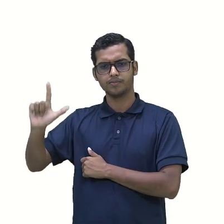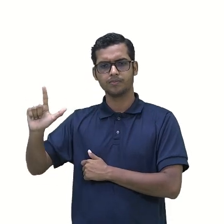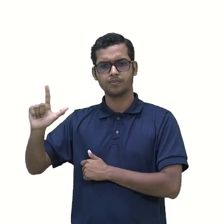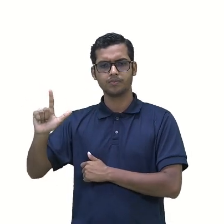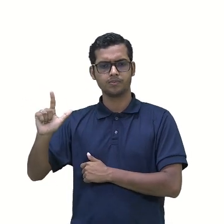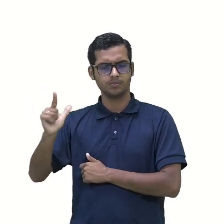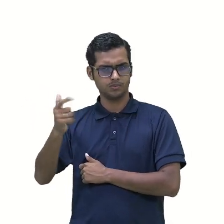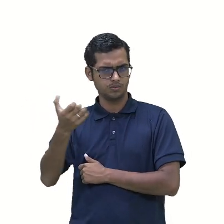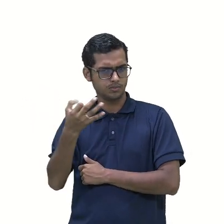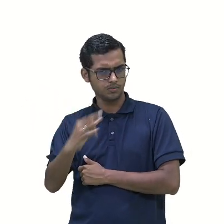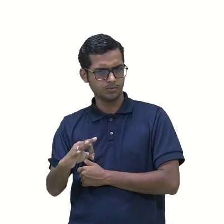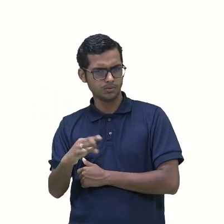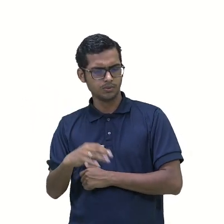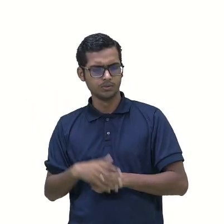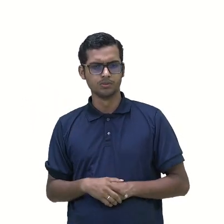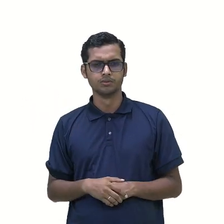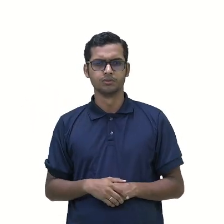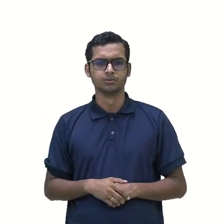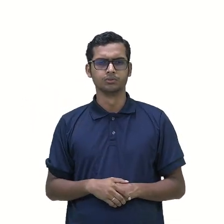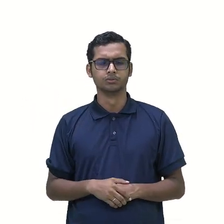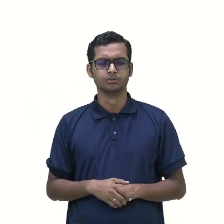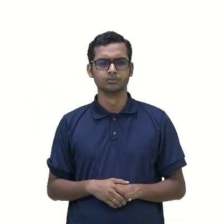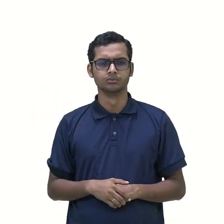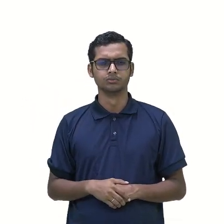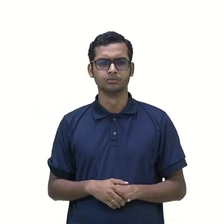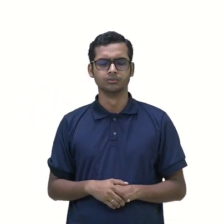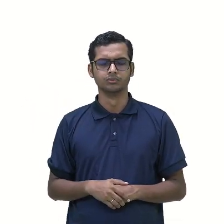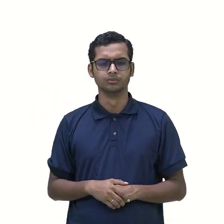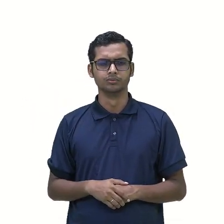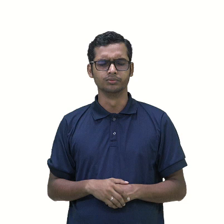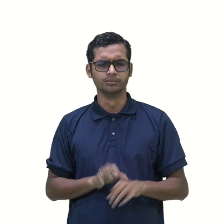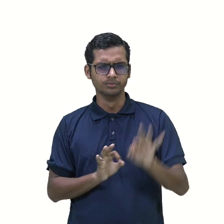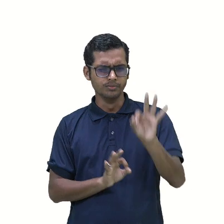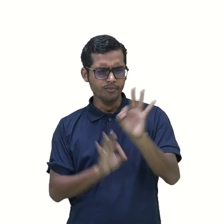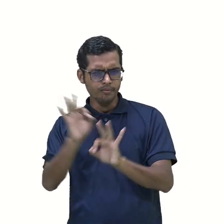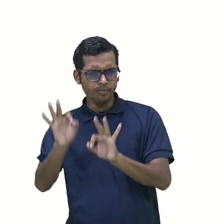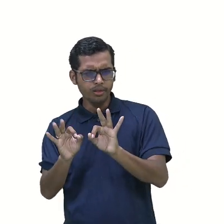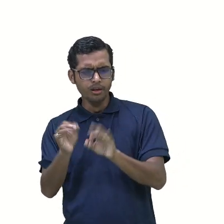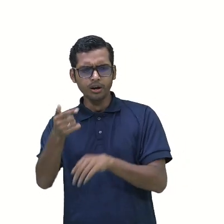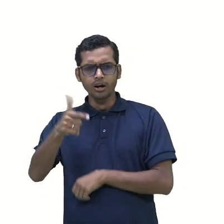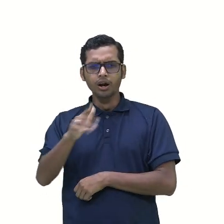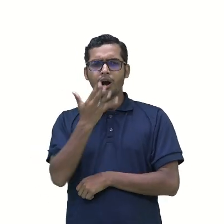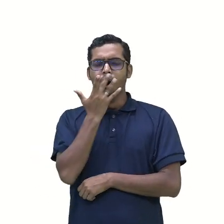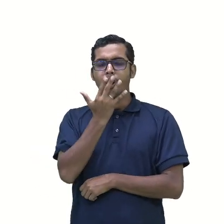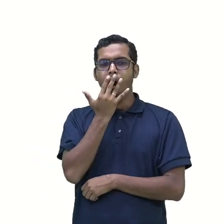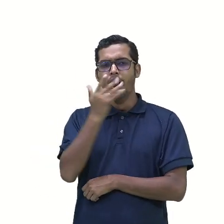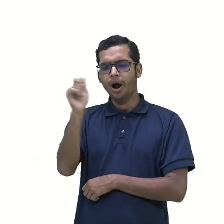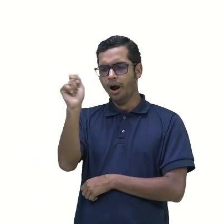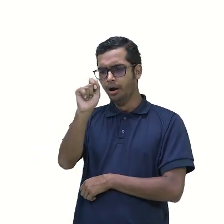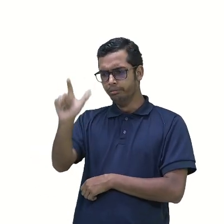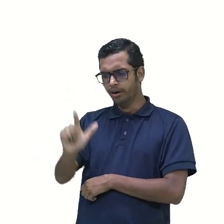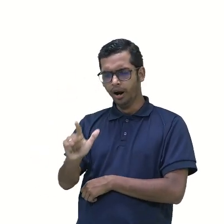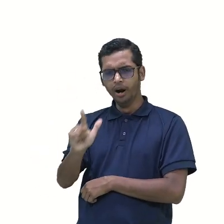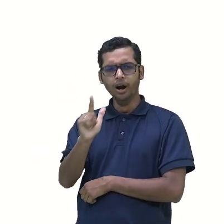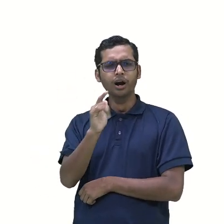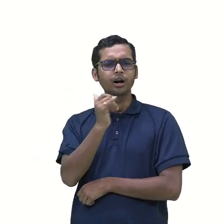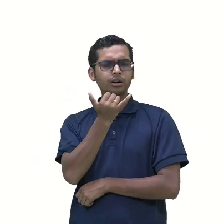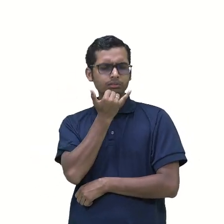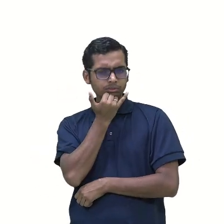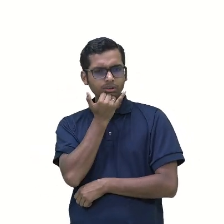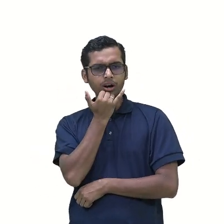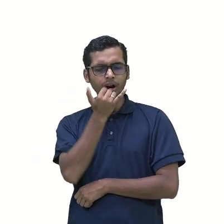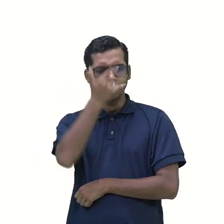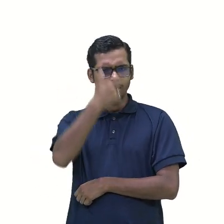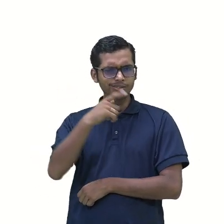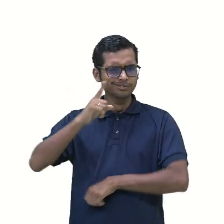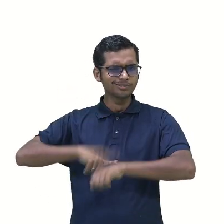Tudo bem? Gente, só dar uma corrigida aqui. Na cor azul, perdão, cometi um